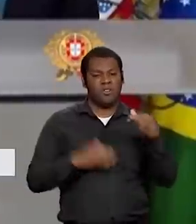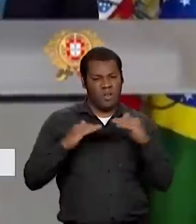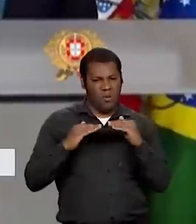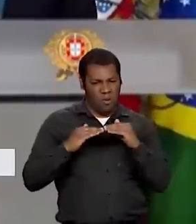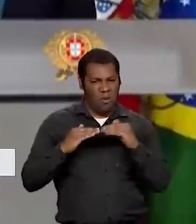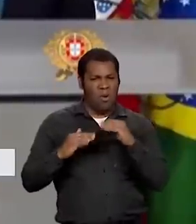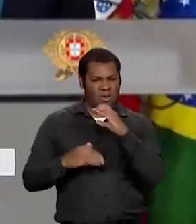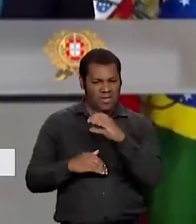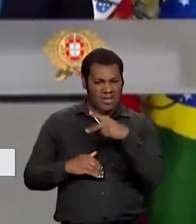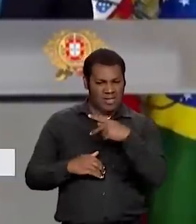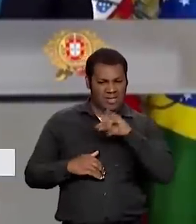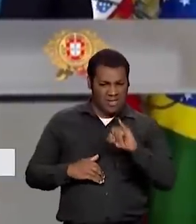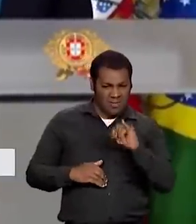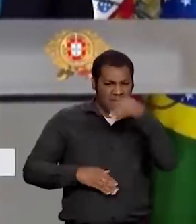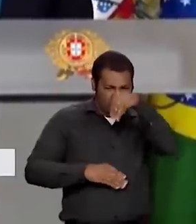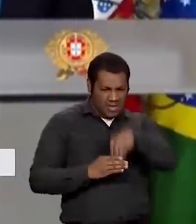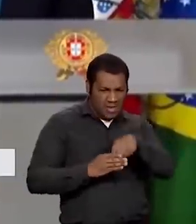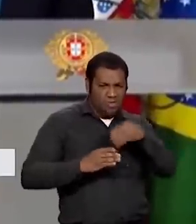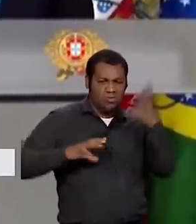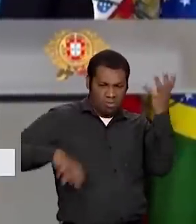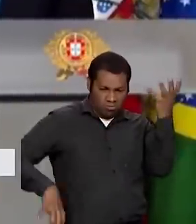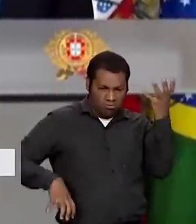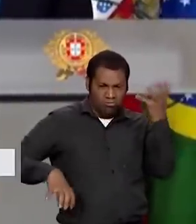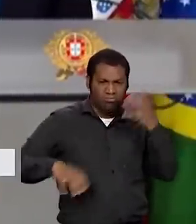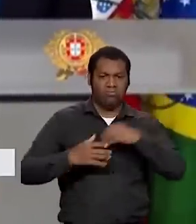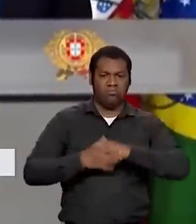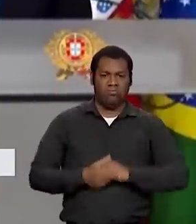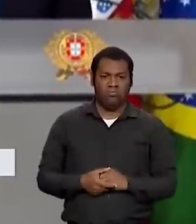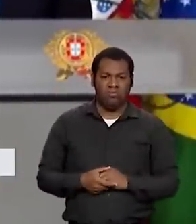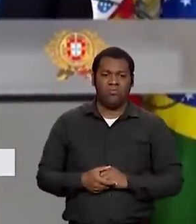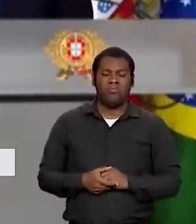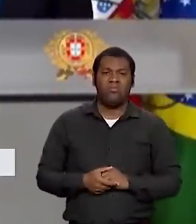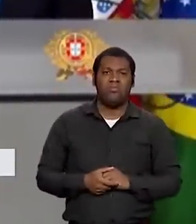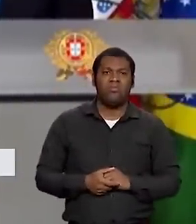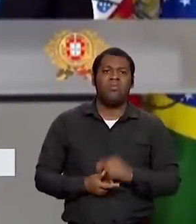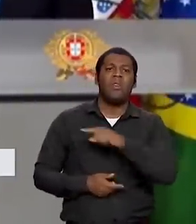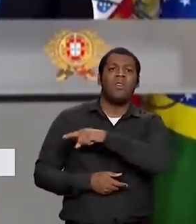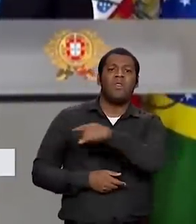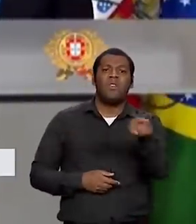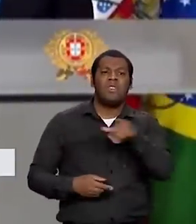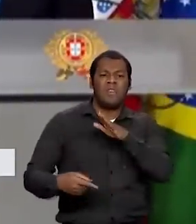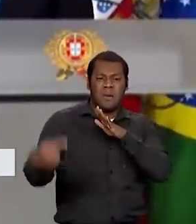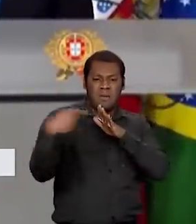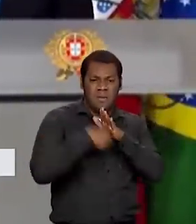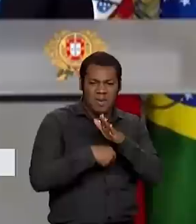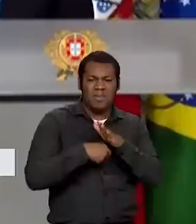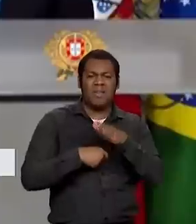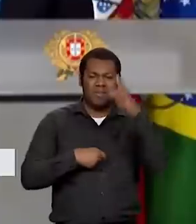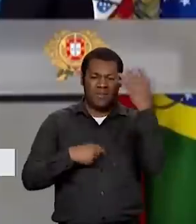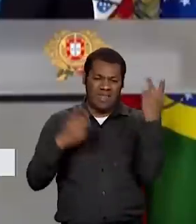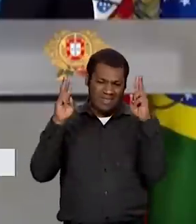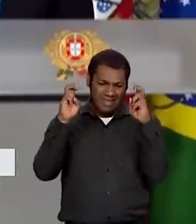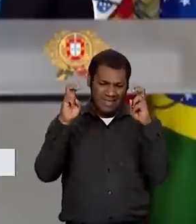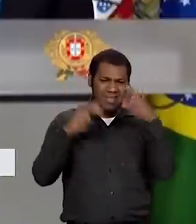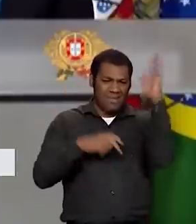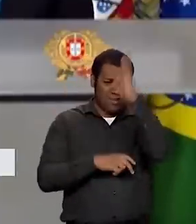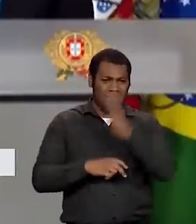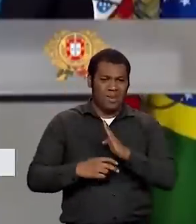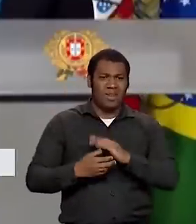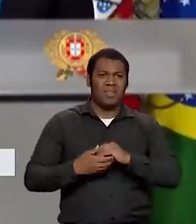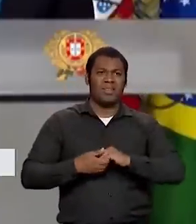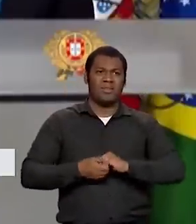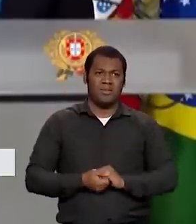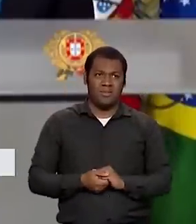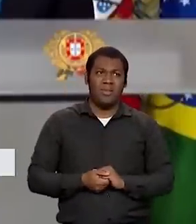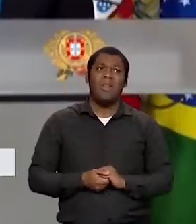Deixa eu dizer uma coisa para você. Essas perguntas sobre o Brasil seria tão bom que fosse feita para mim quando